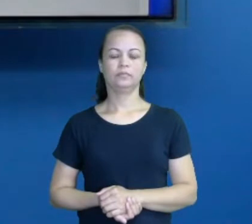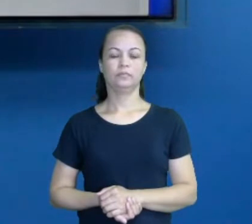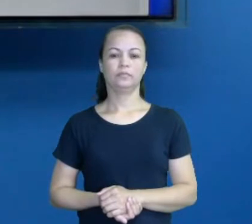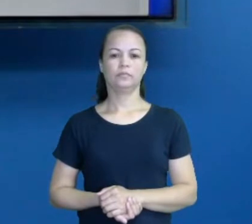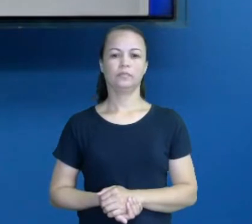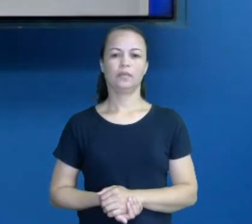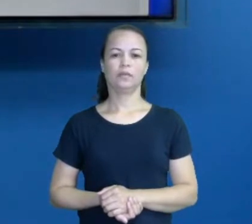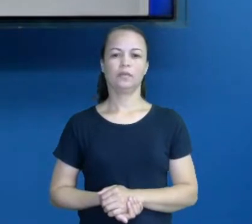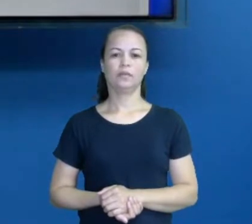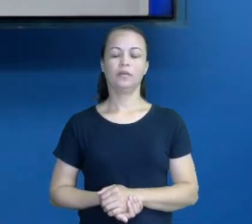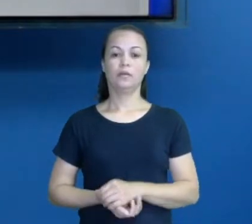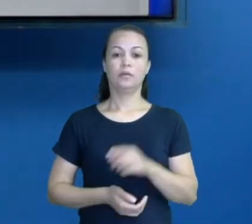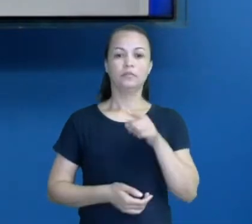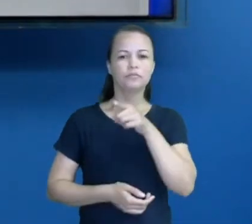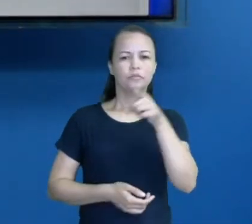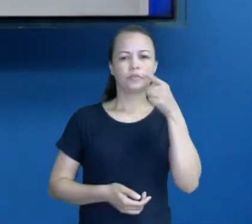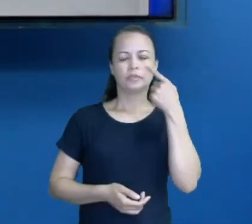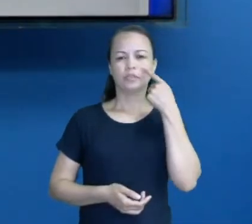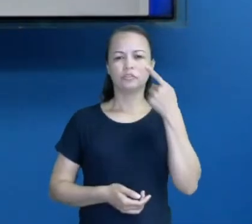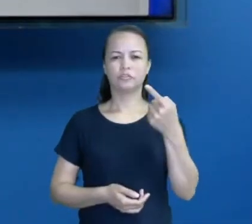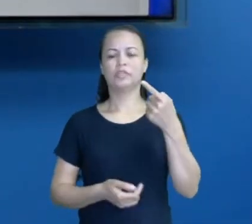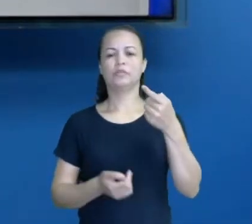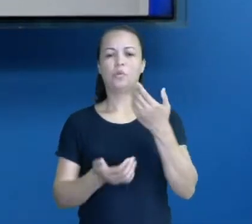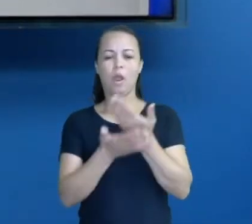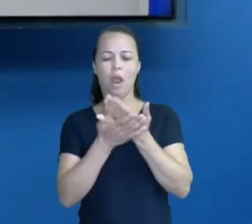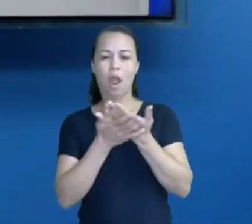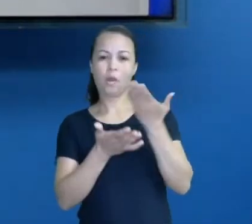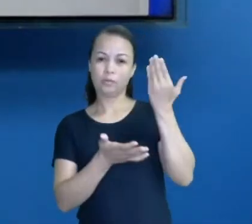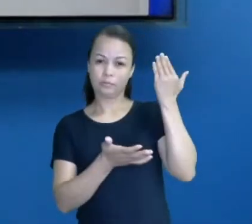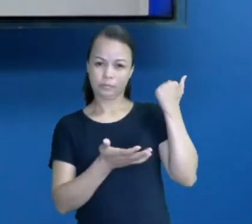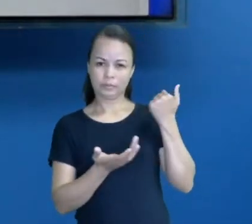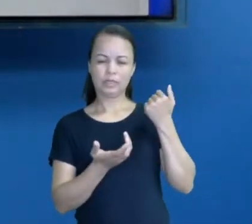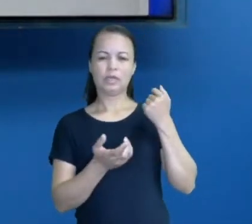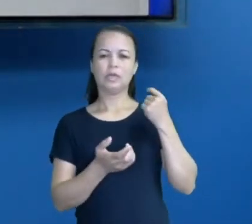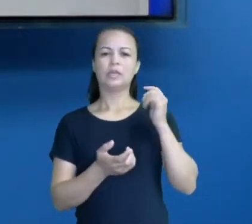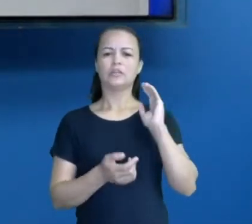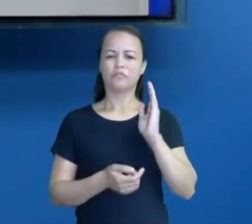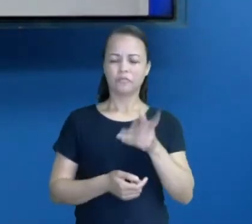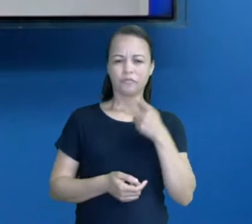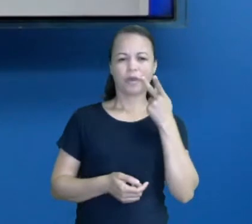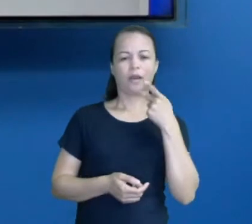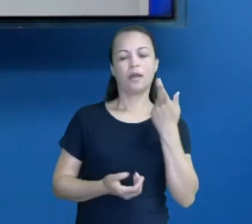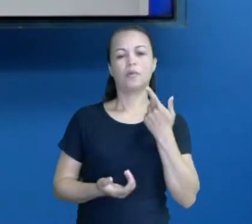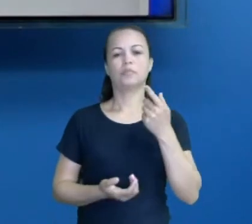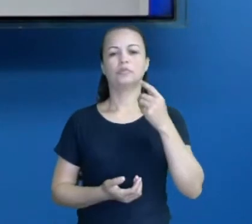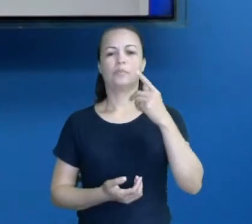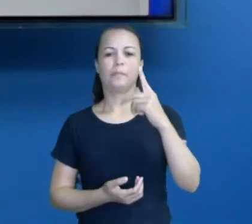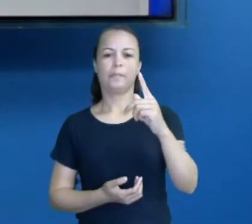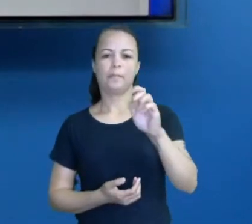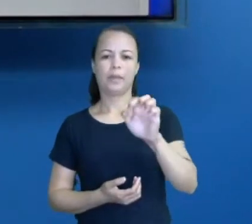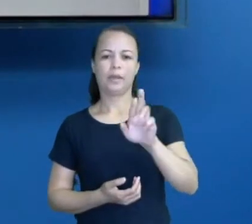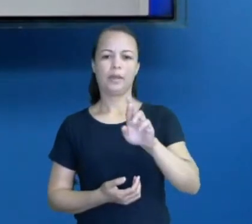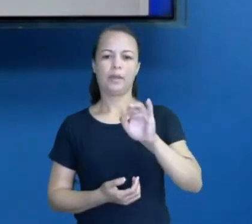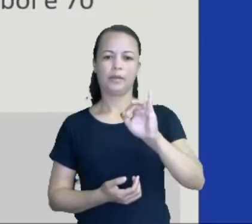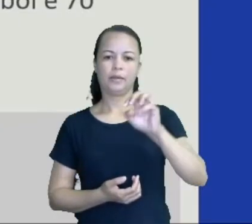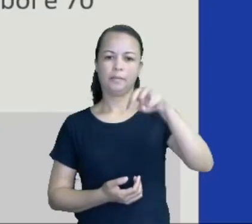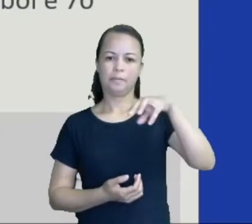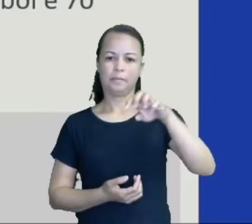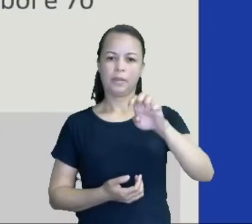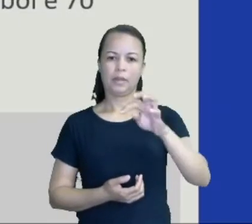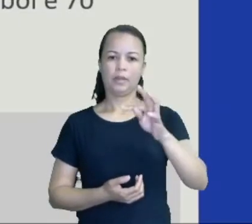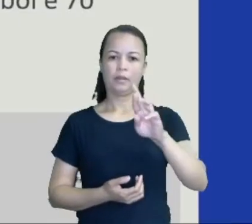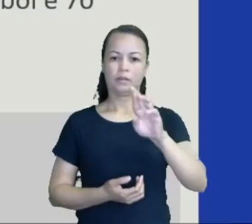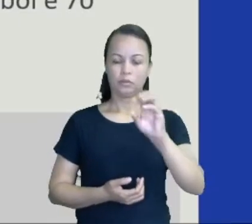Vocês viram, né, na aula anterior que a gente falou um pouco de perímetro. Então, o perímetro é o